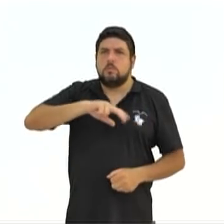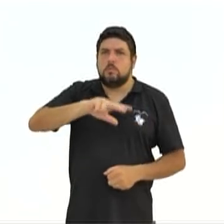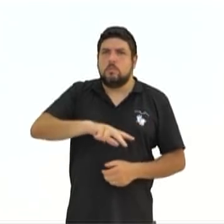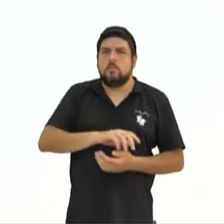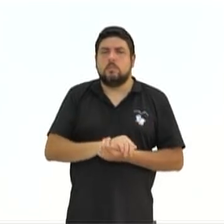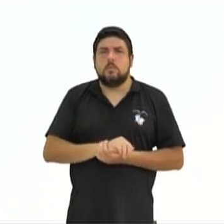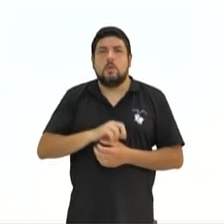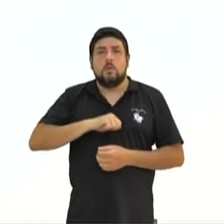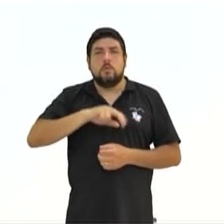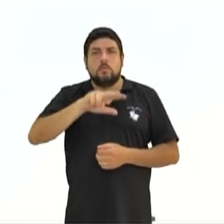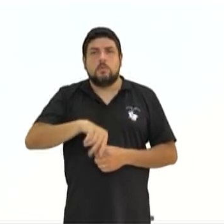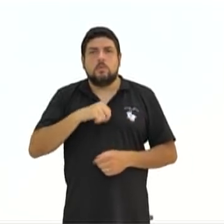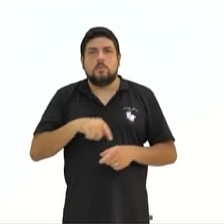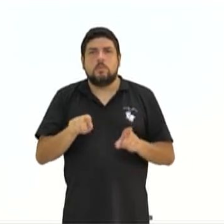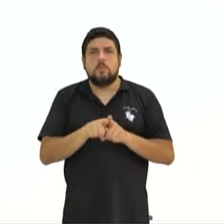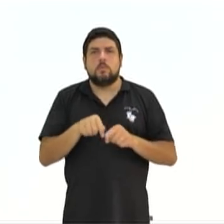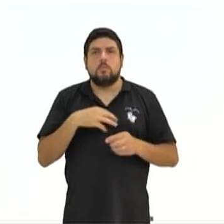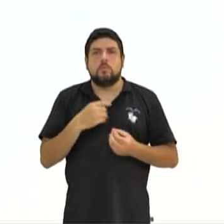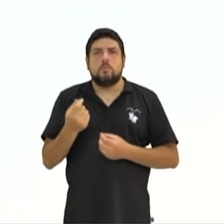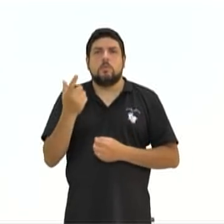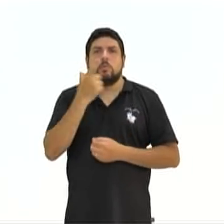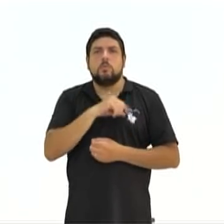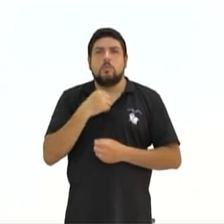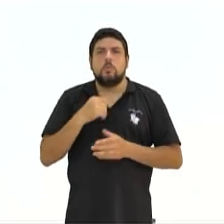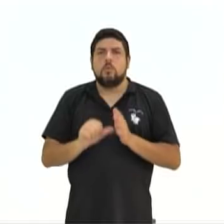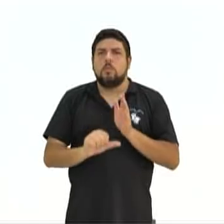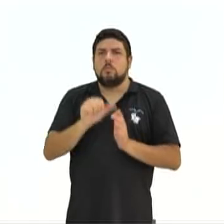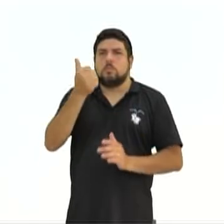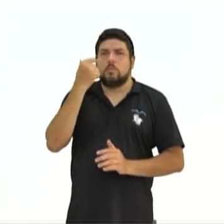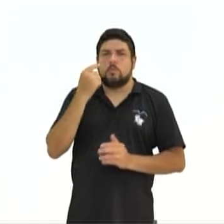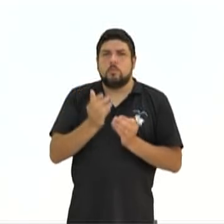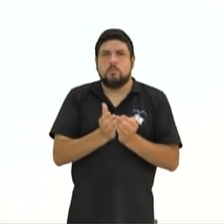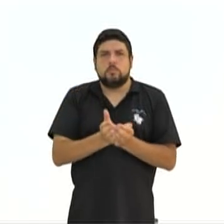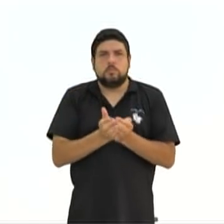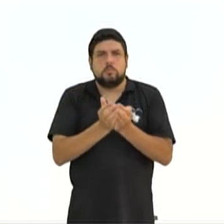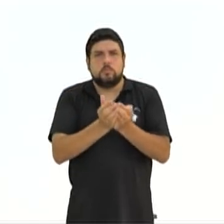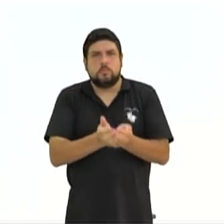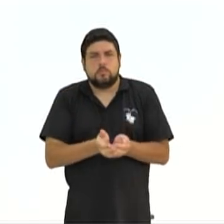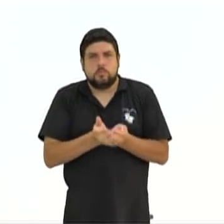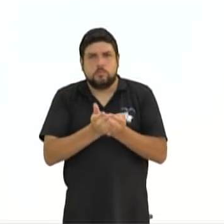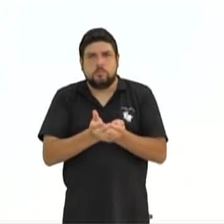que Portugal tinha e garantiram o seu pioneirismo nas navegações